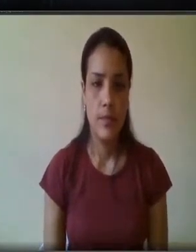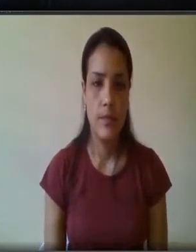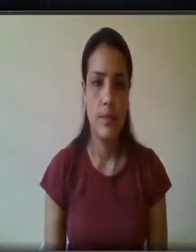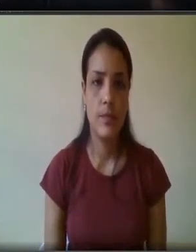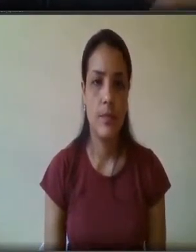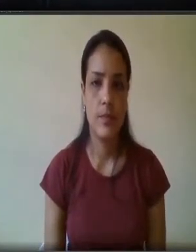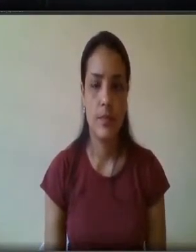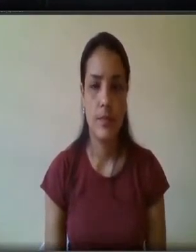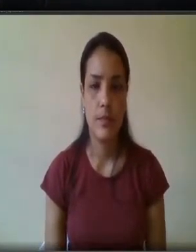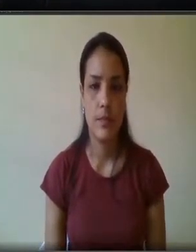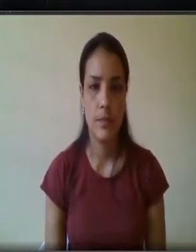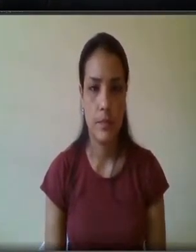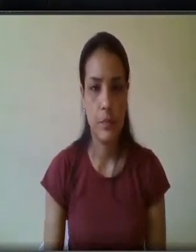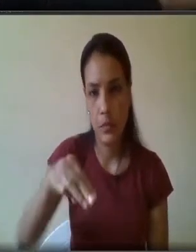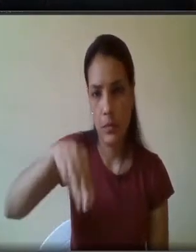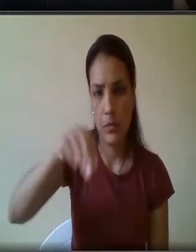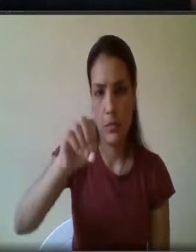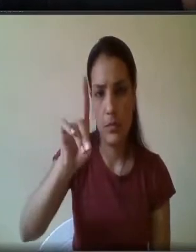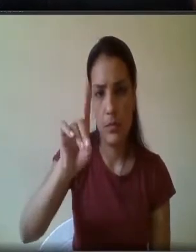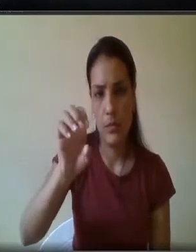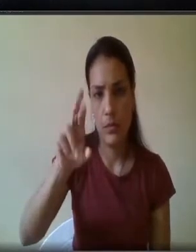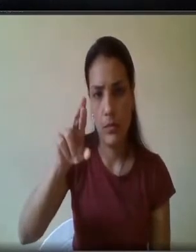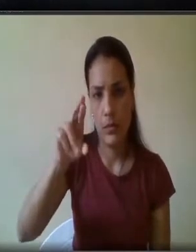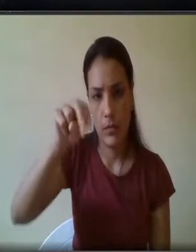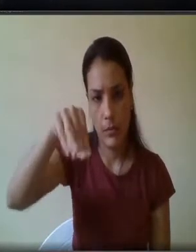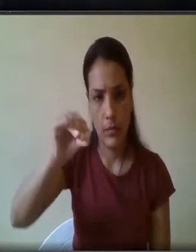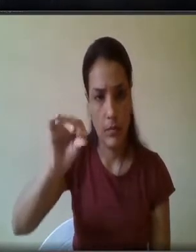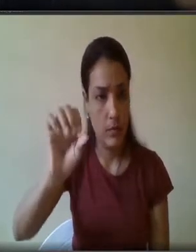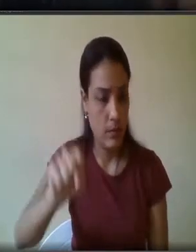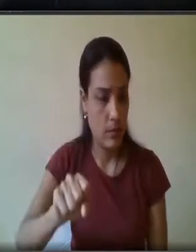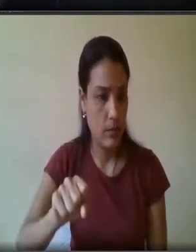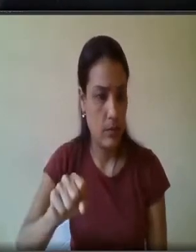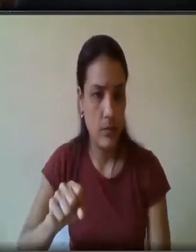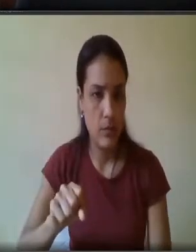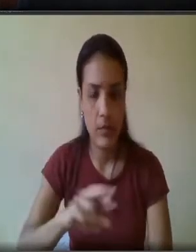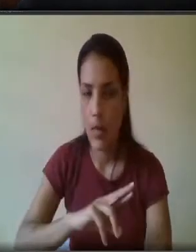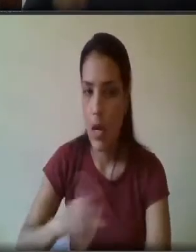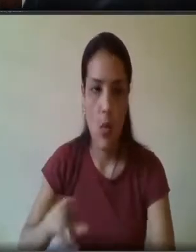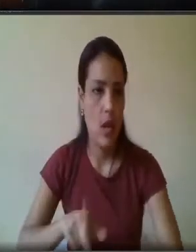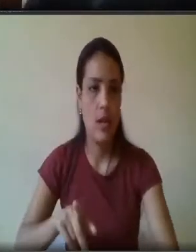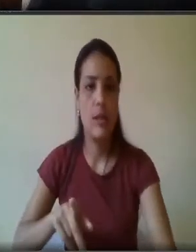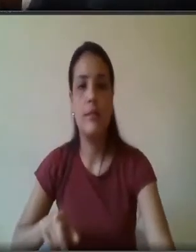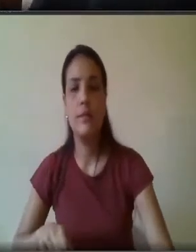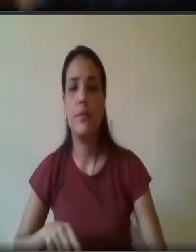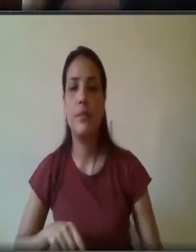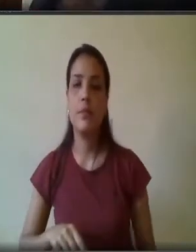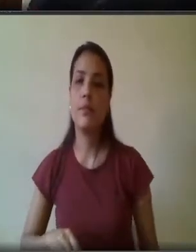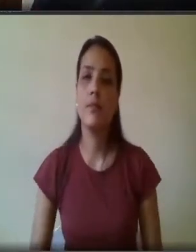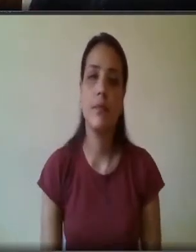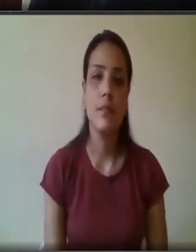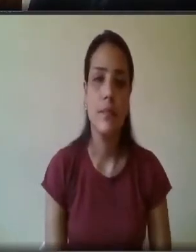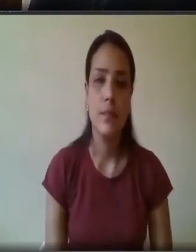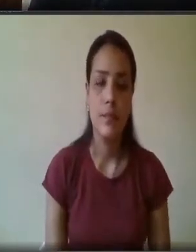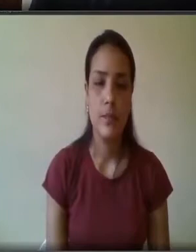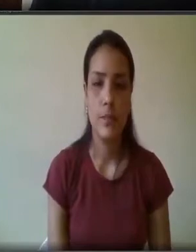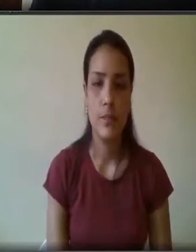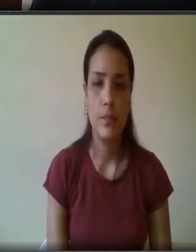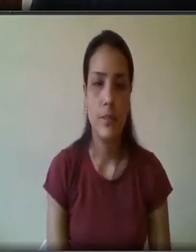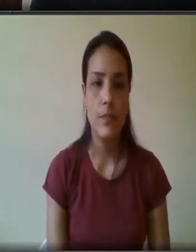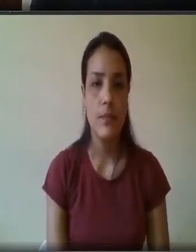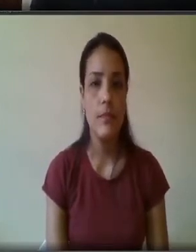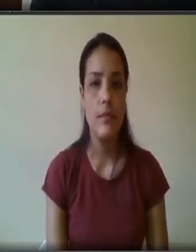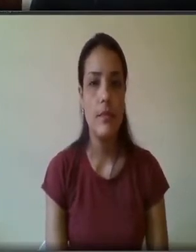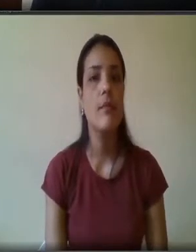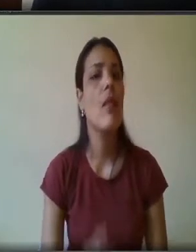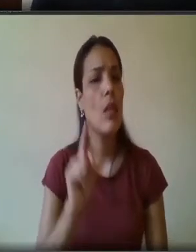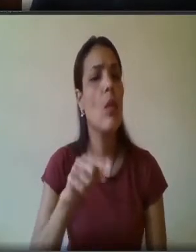Google ter uma aula agora online. Isso é moderno para outras ciências. Na geomorfologia, moderno é o que